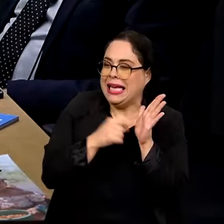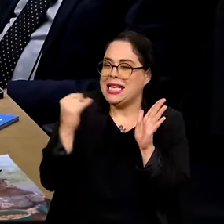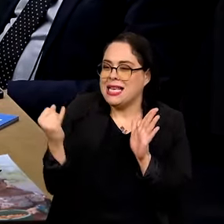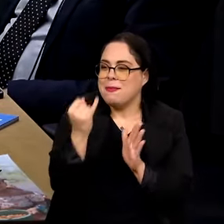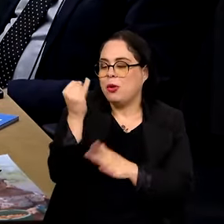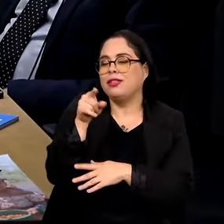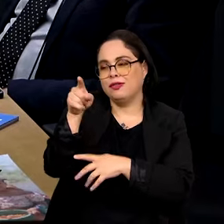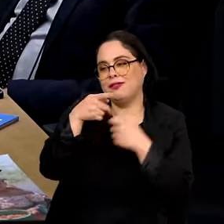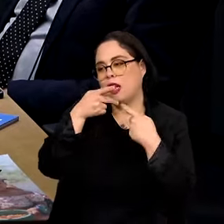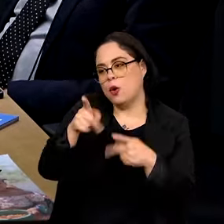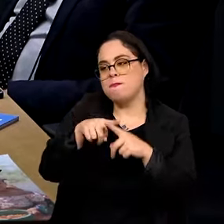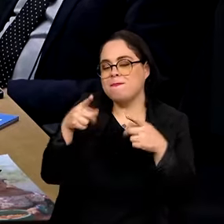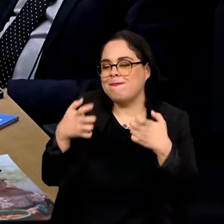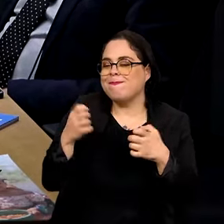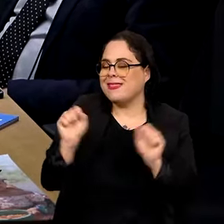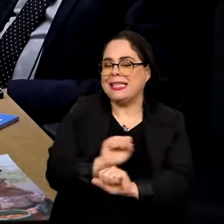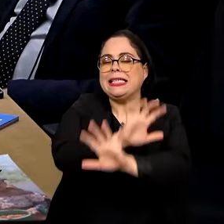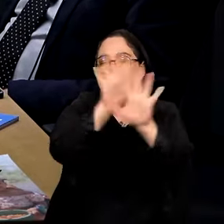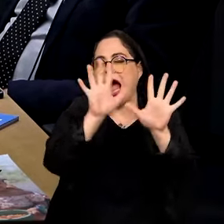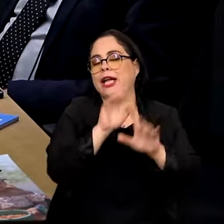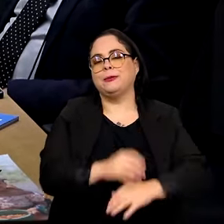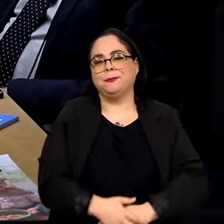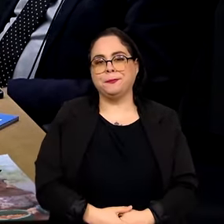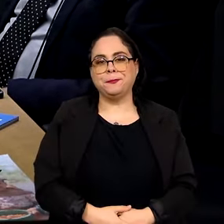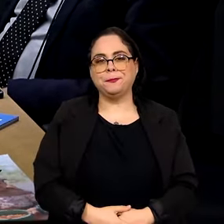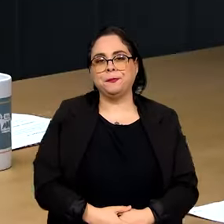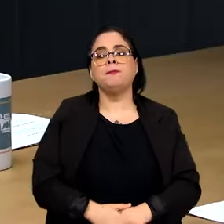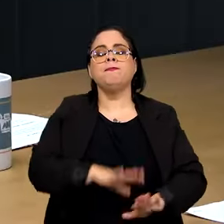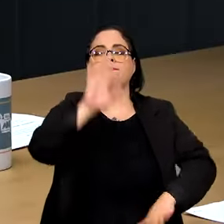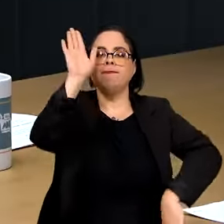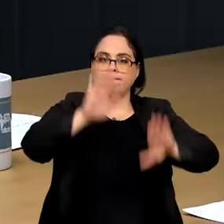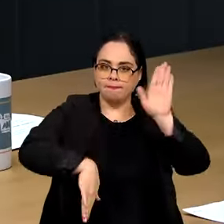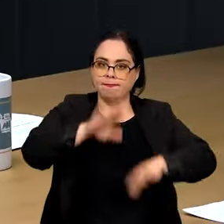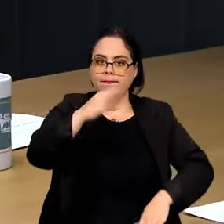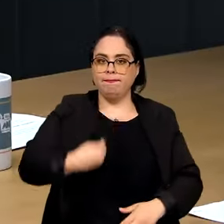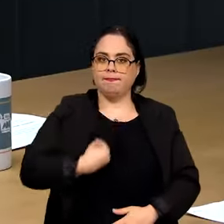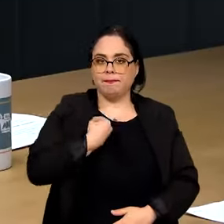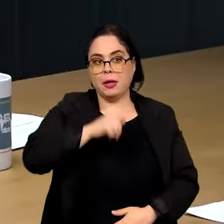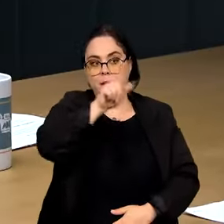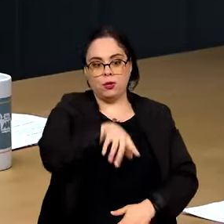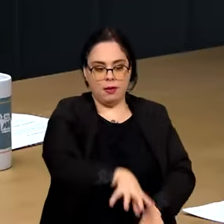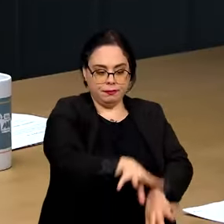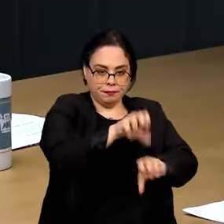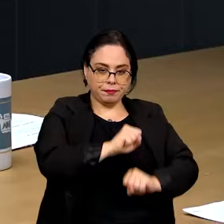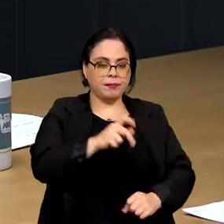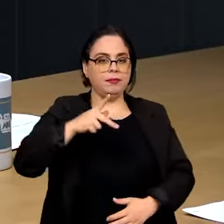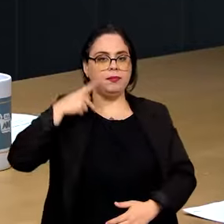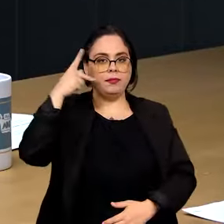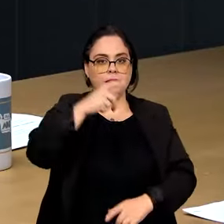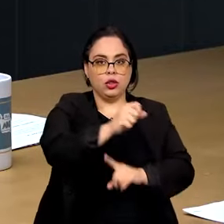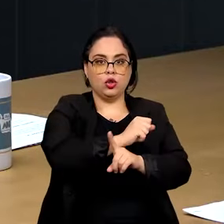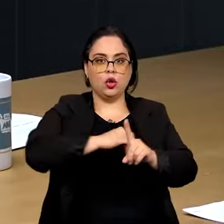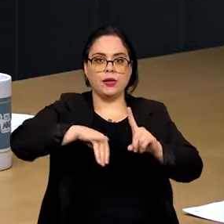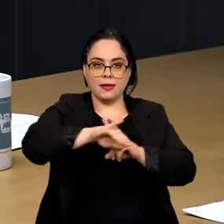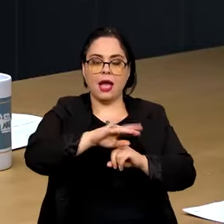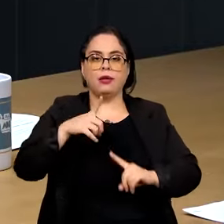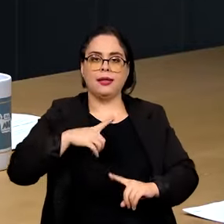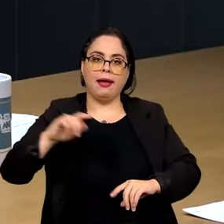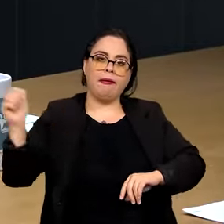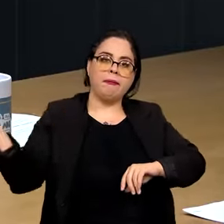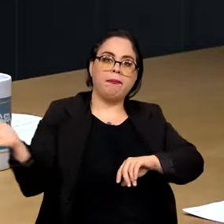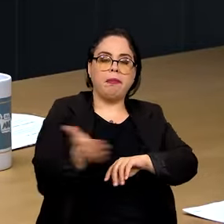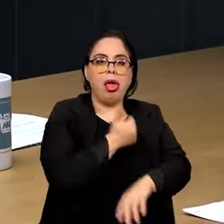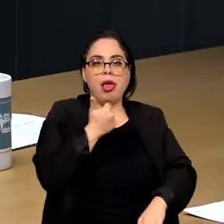importante o senhor já falou mas pra gente deixar isso bem claro muitas vezes infelizmente os beneficiários das nossas políticas sociais são